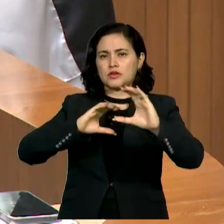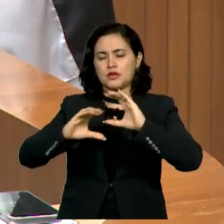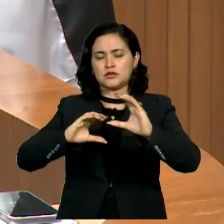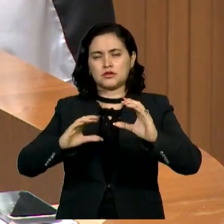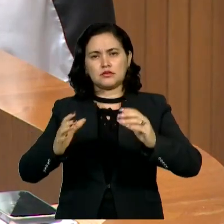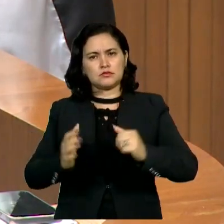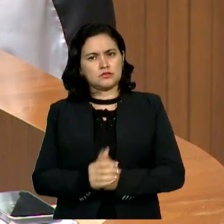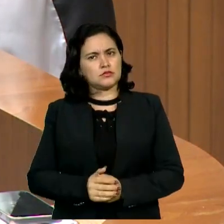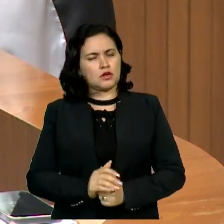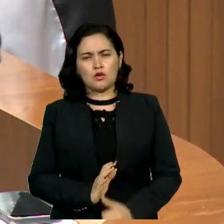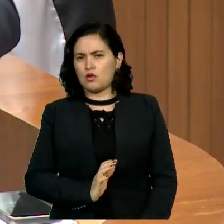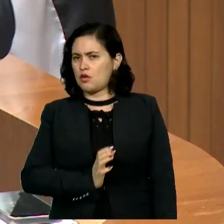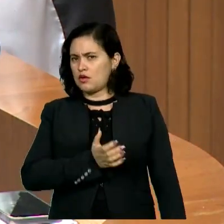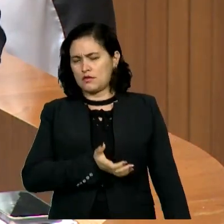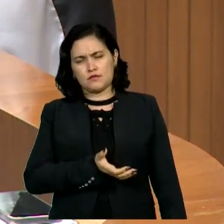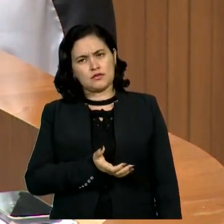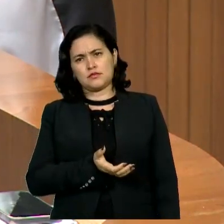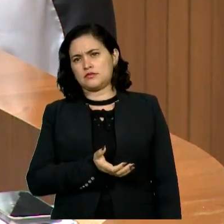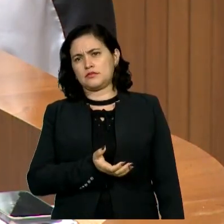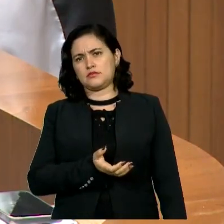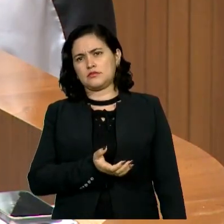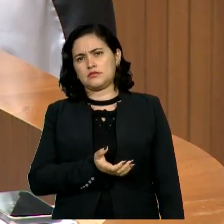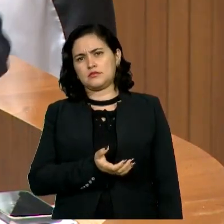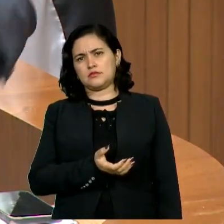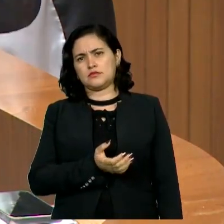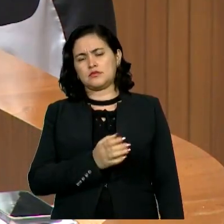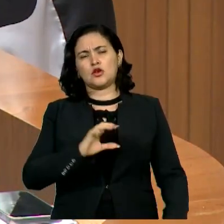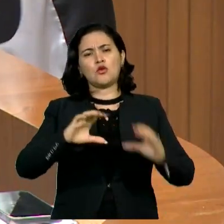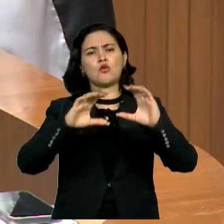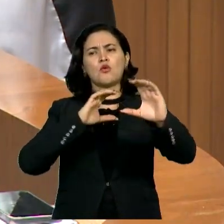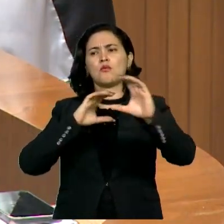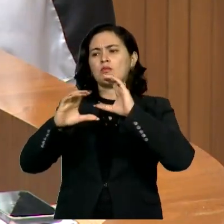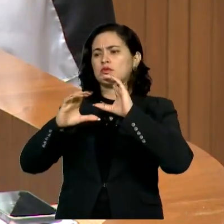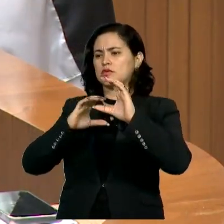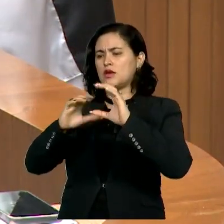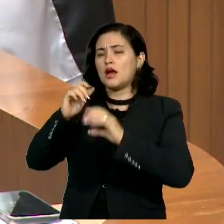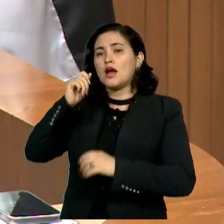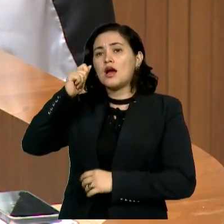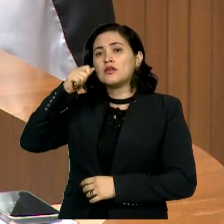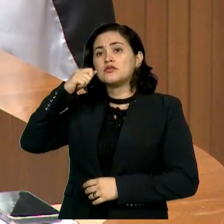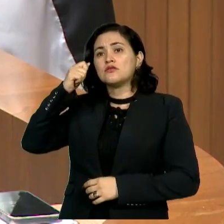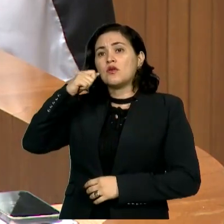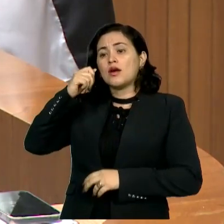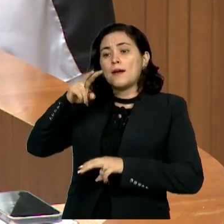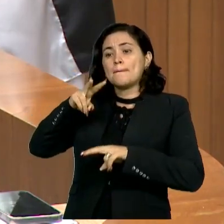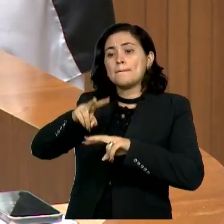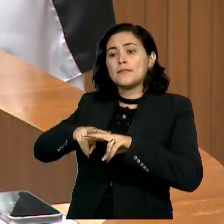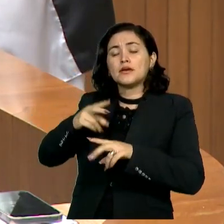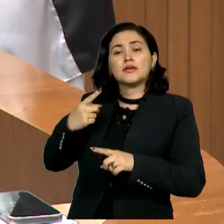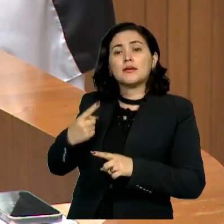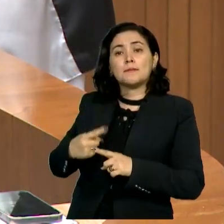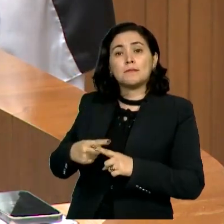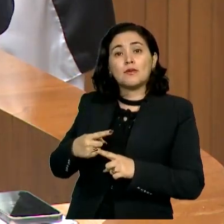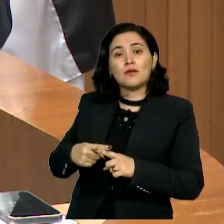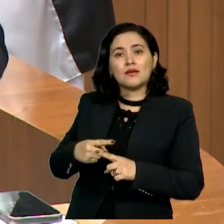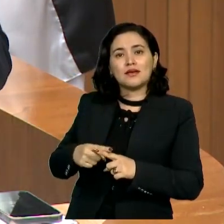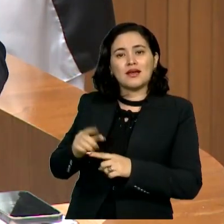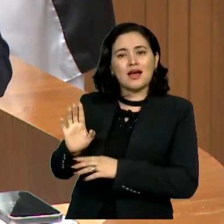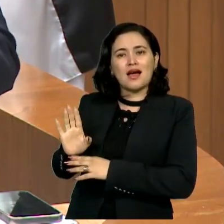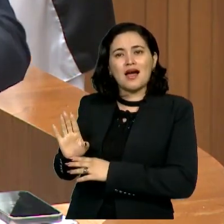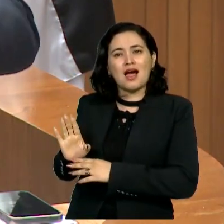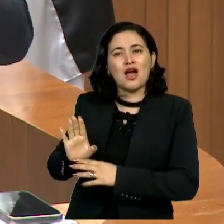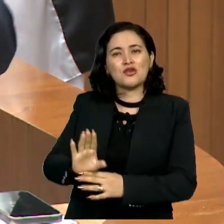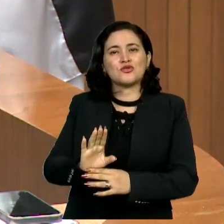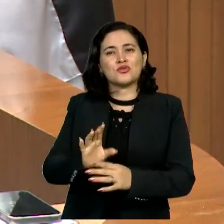coisa absurda! Meios de comunicação. Os advogados foram presos porque estavam facilitando